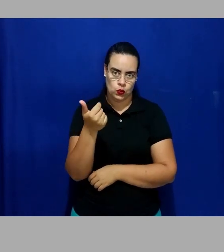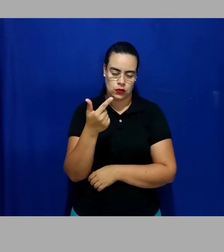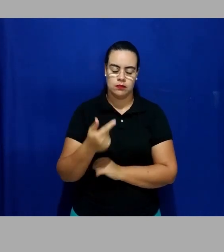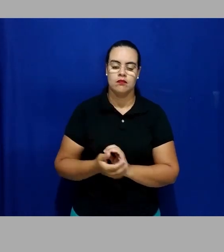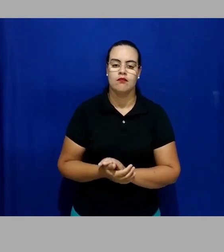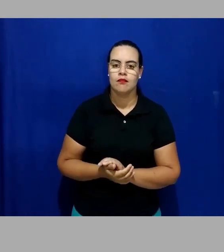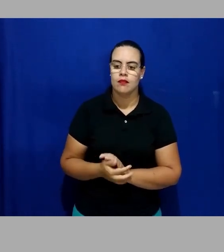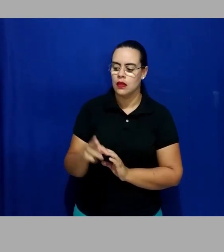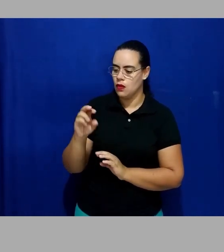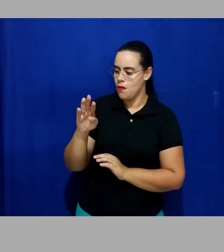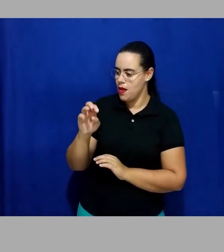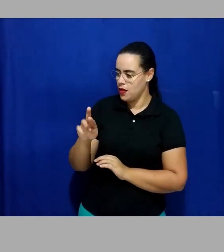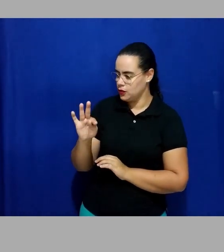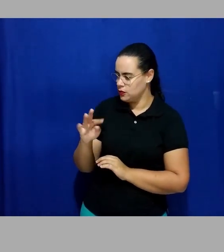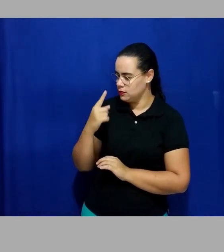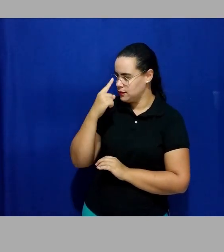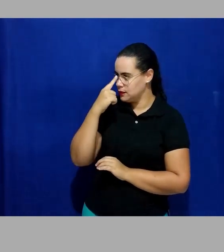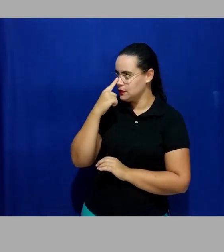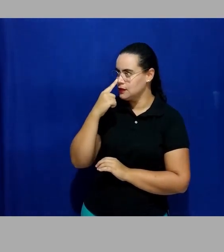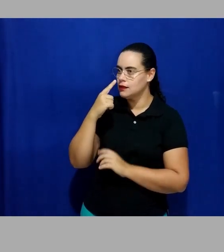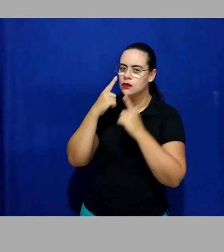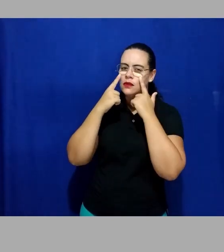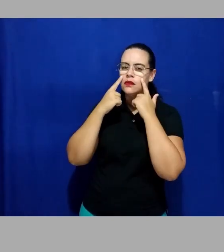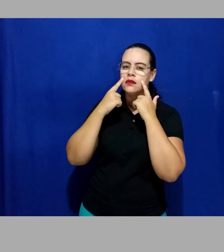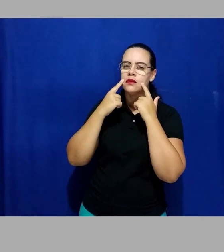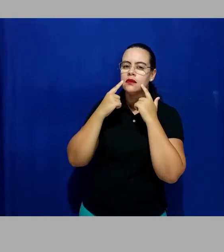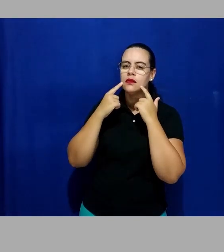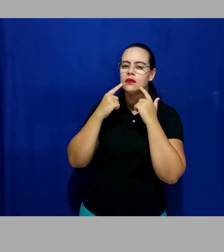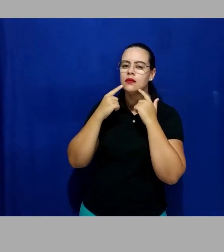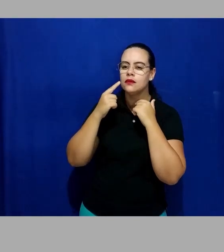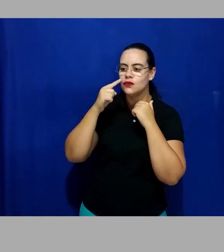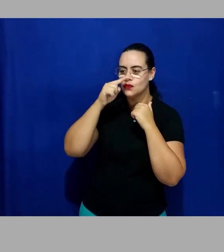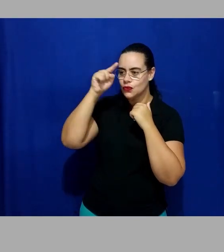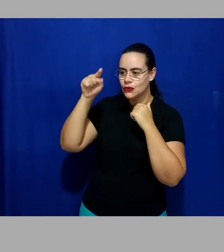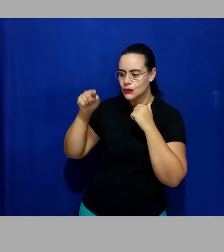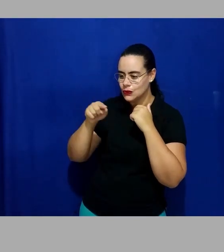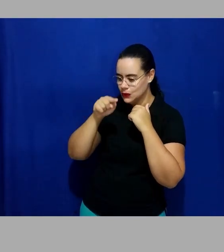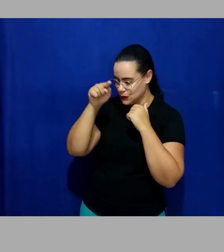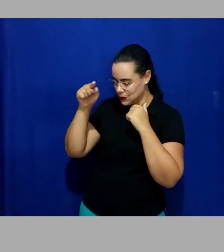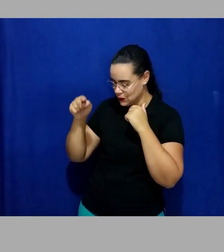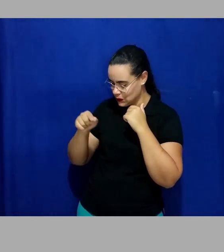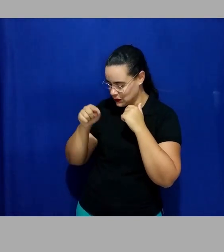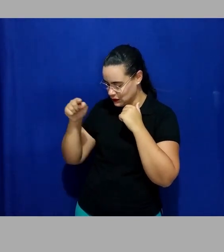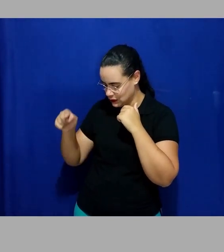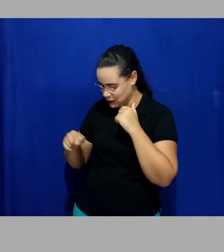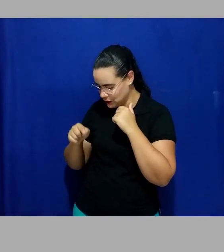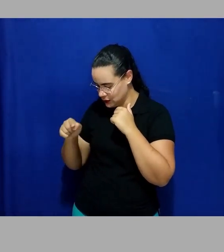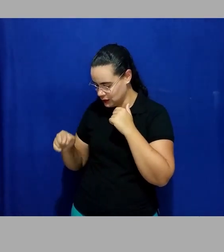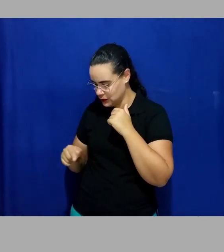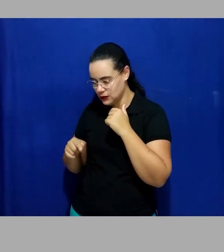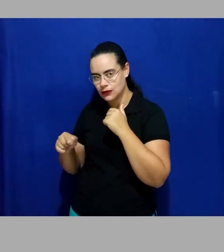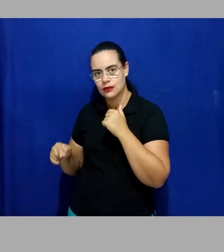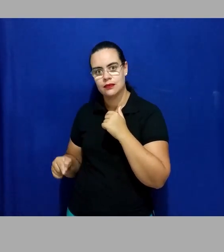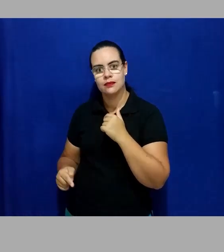tem nariz de montanha-russa. Quando ele chora, as gotinhas dão loops de 360 graus.